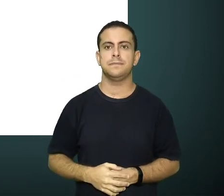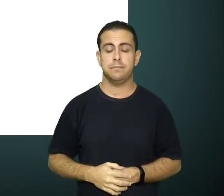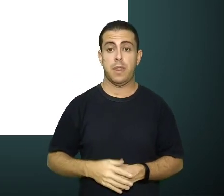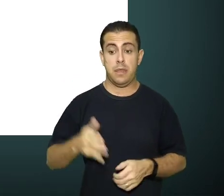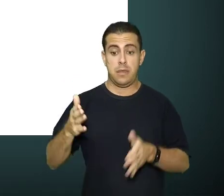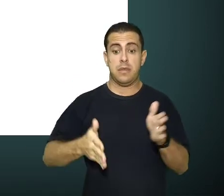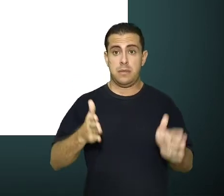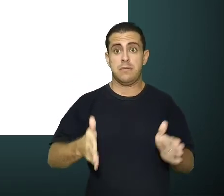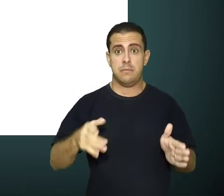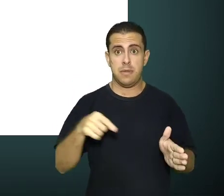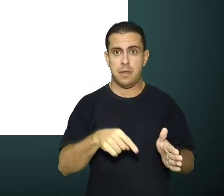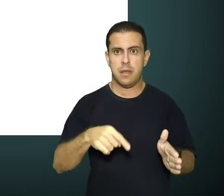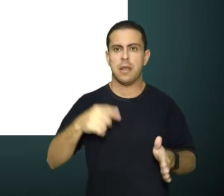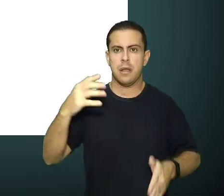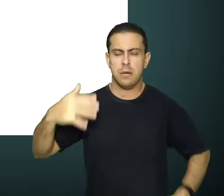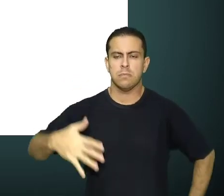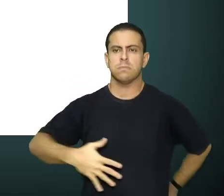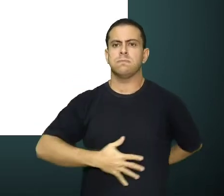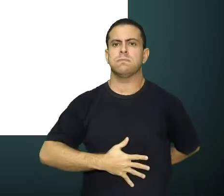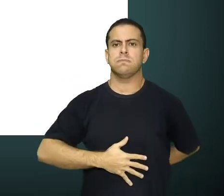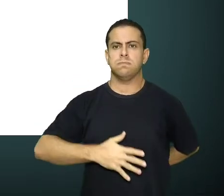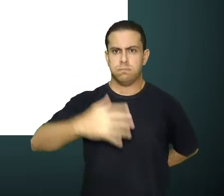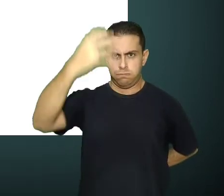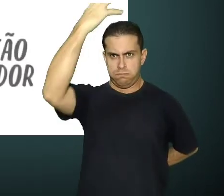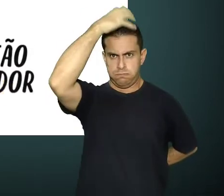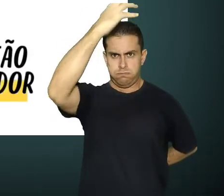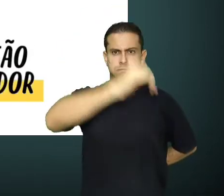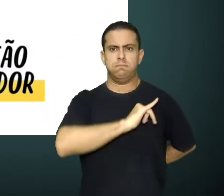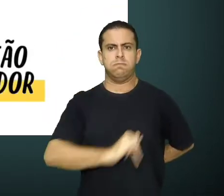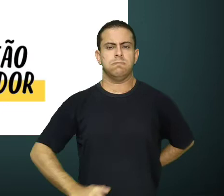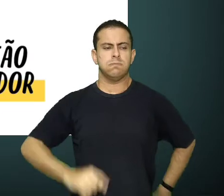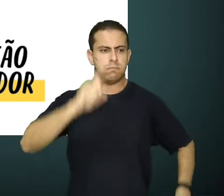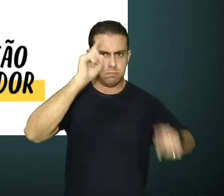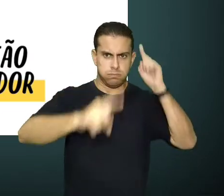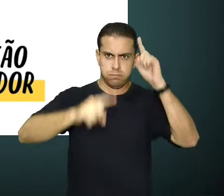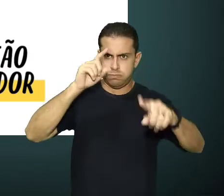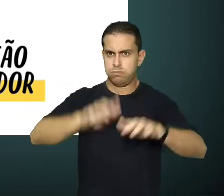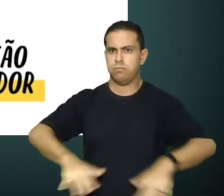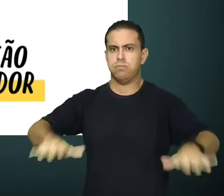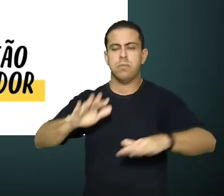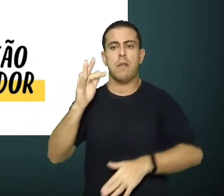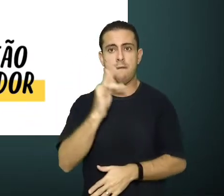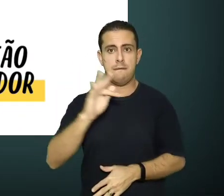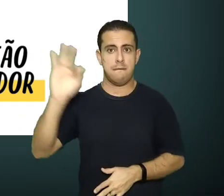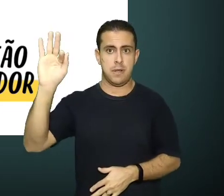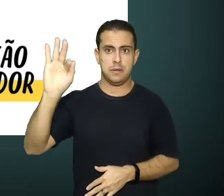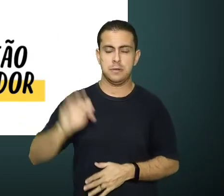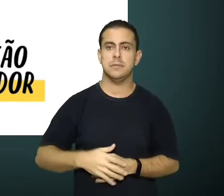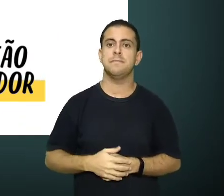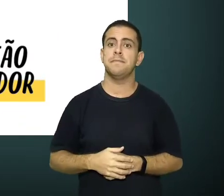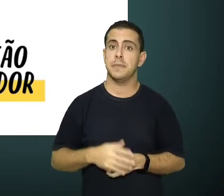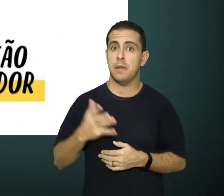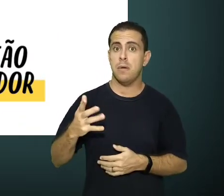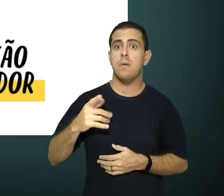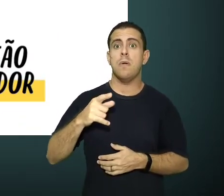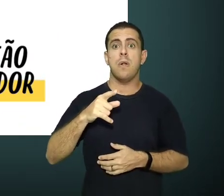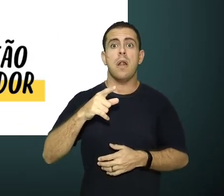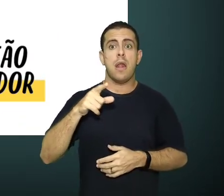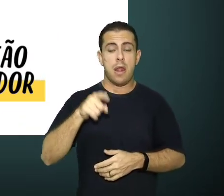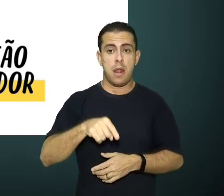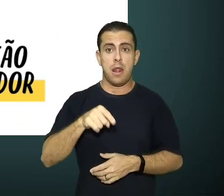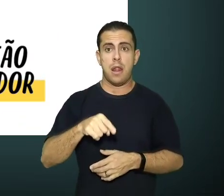Nesse momento, Napoleão tornou-se imperador dos franceses. Aqui é importante compreender que o